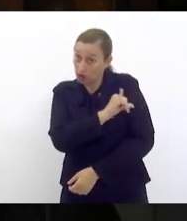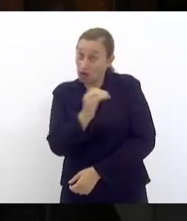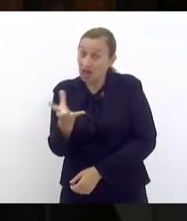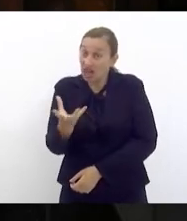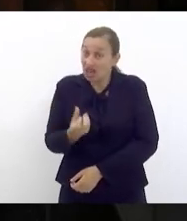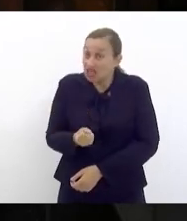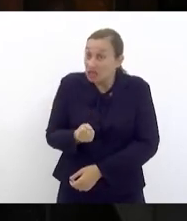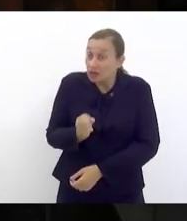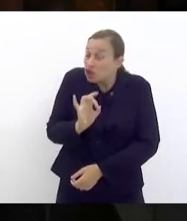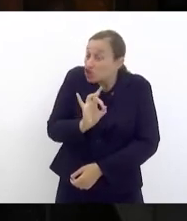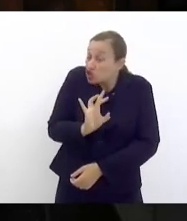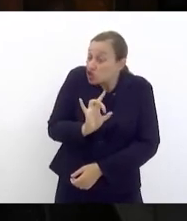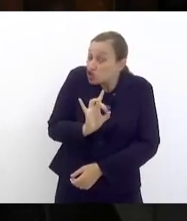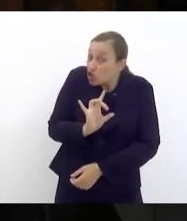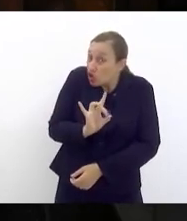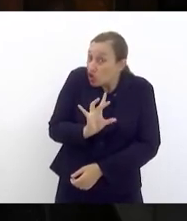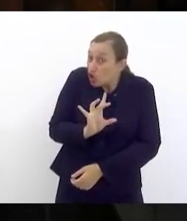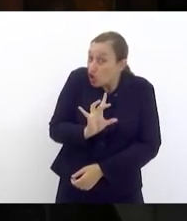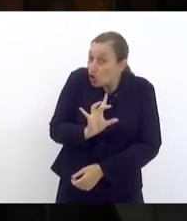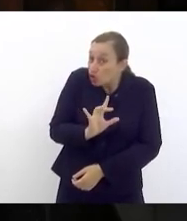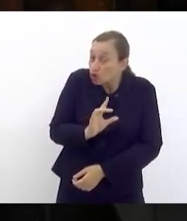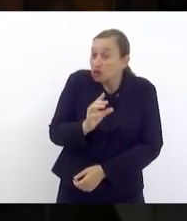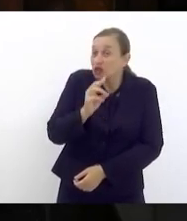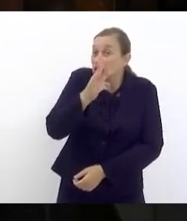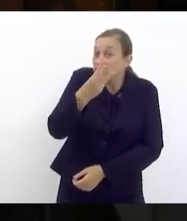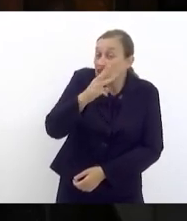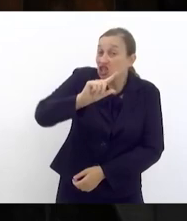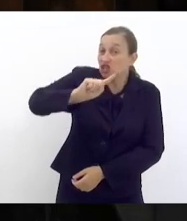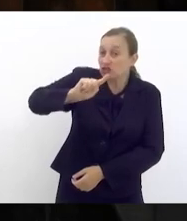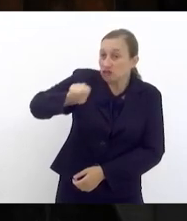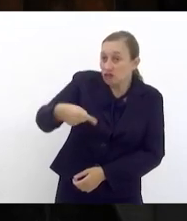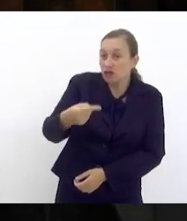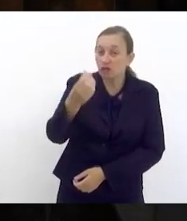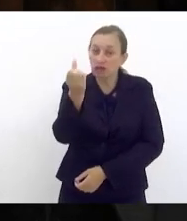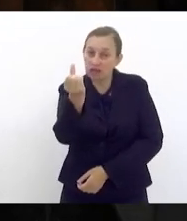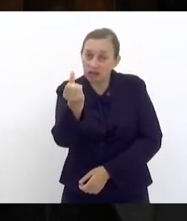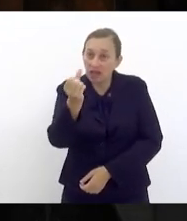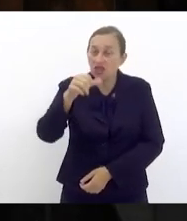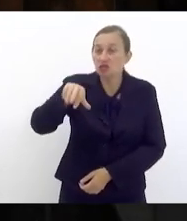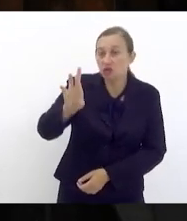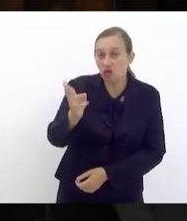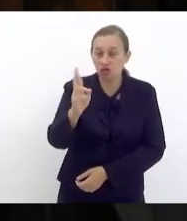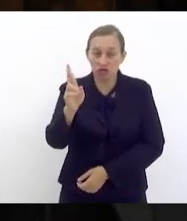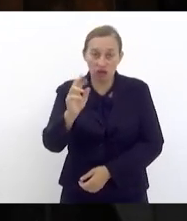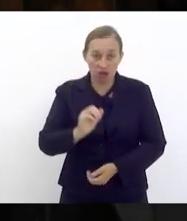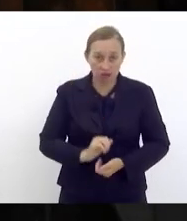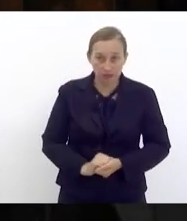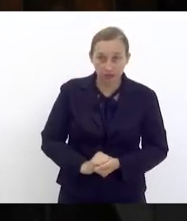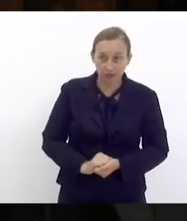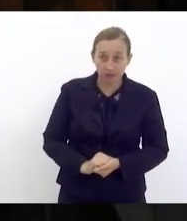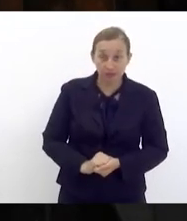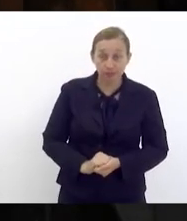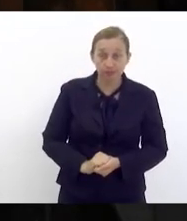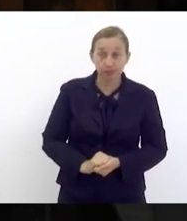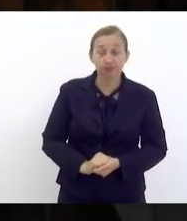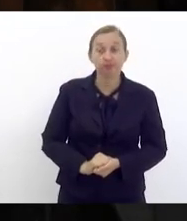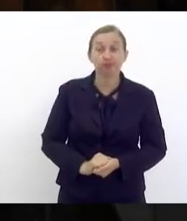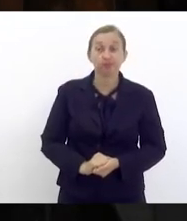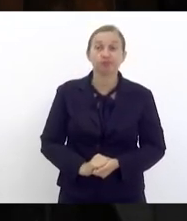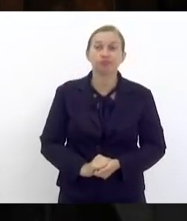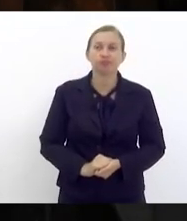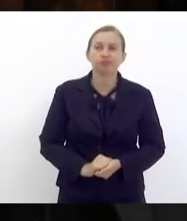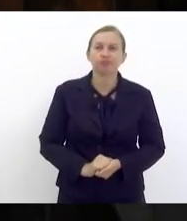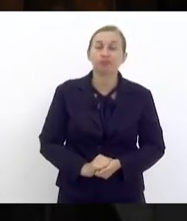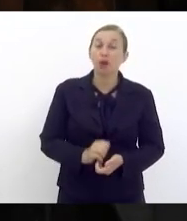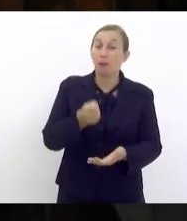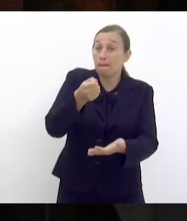receberá somente 3,6 bilhões de reais. Assim mesmo,